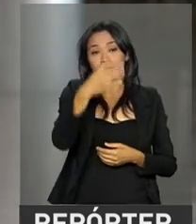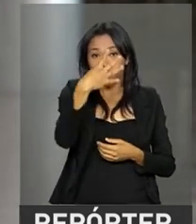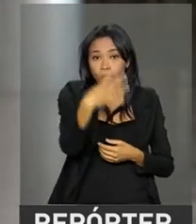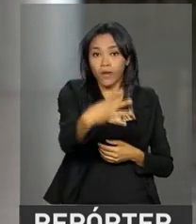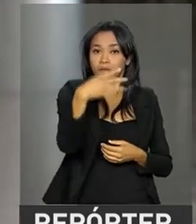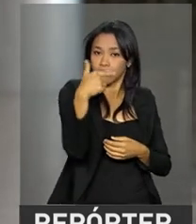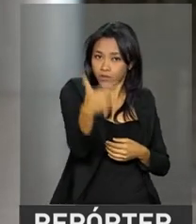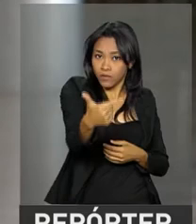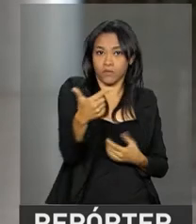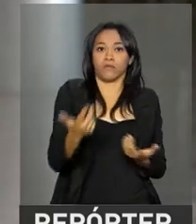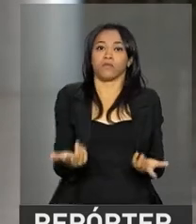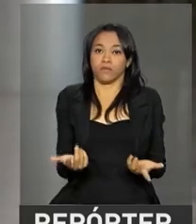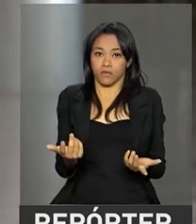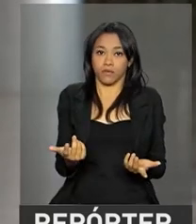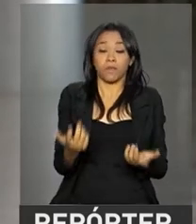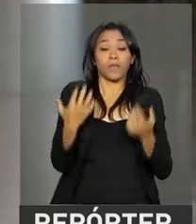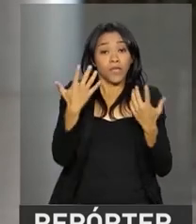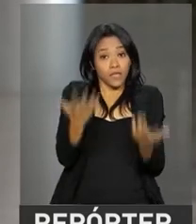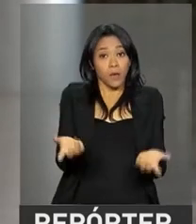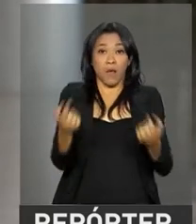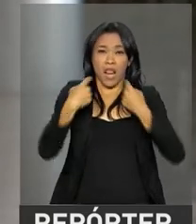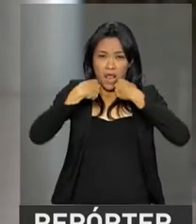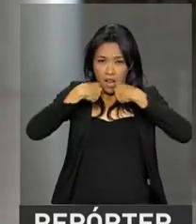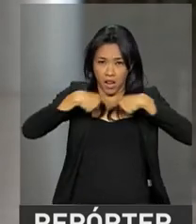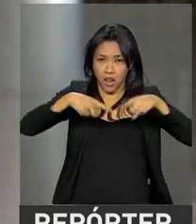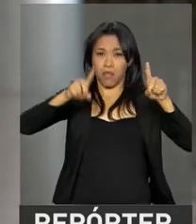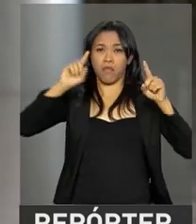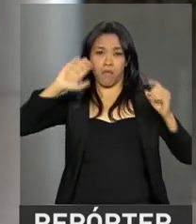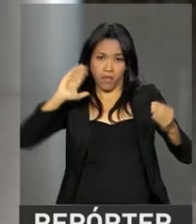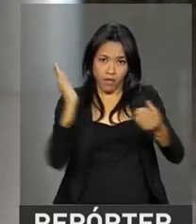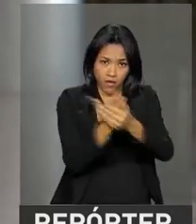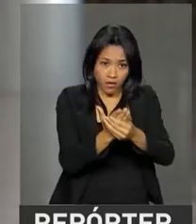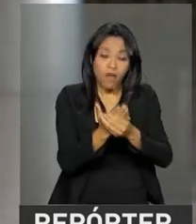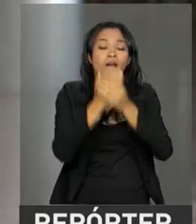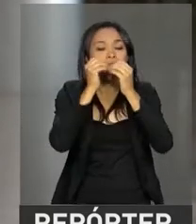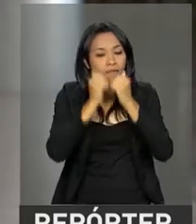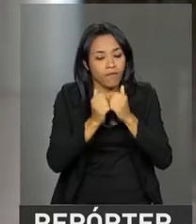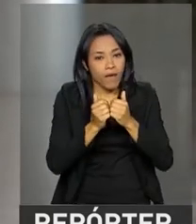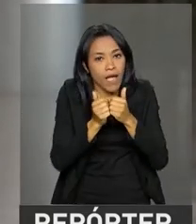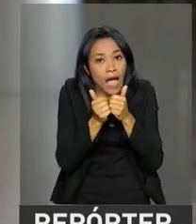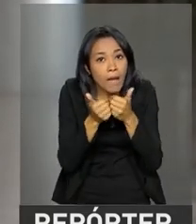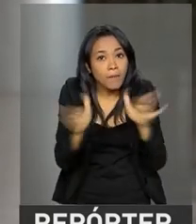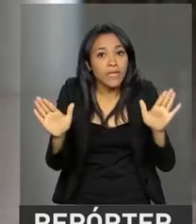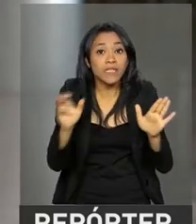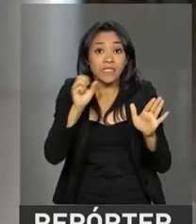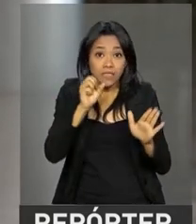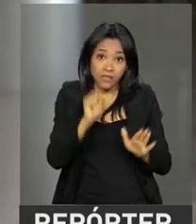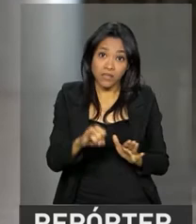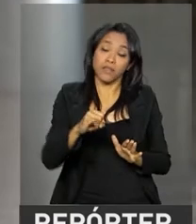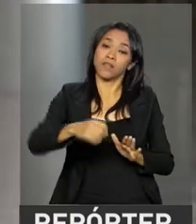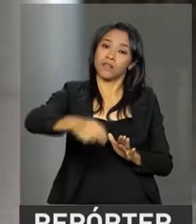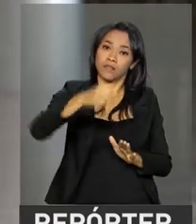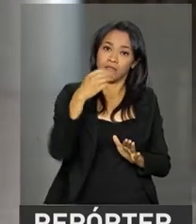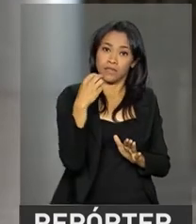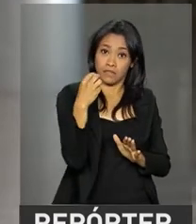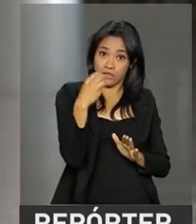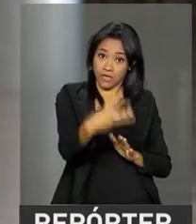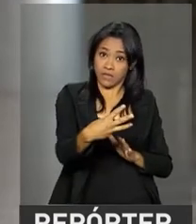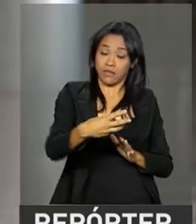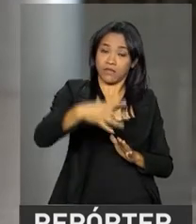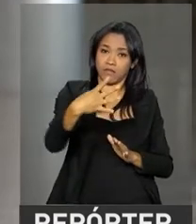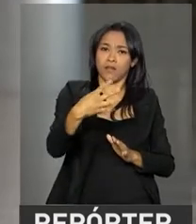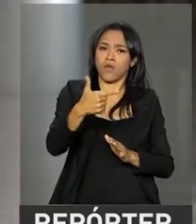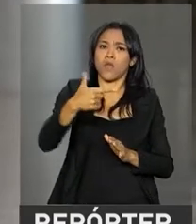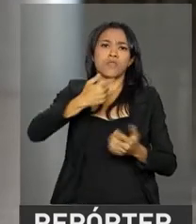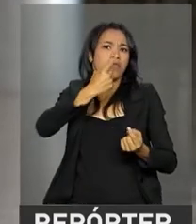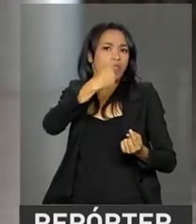parlamentares a denúncia será autorizada se pelo menos 342 deputados votarem não rejeitando